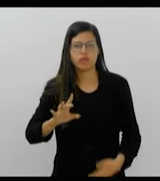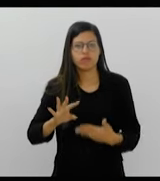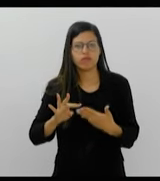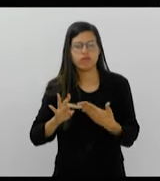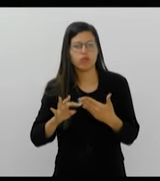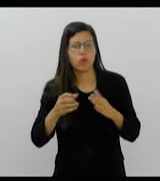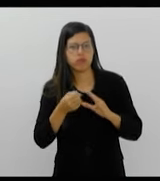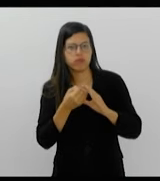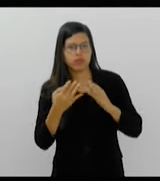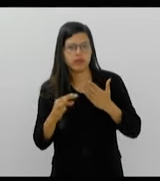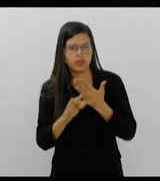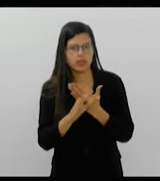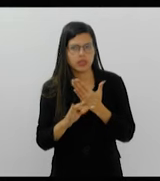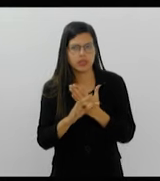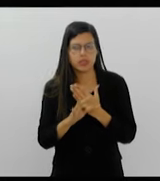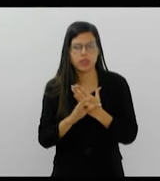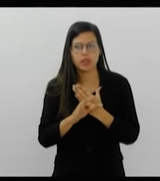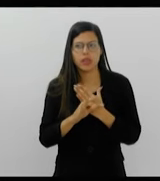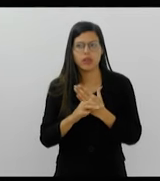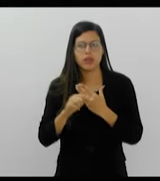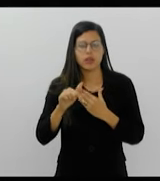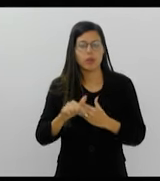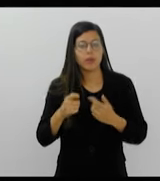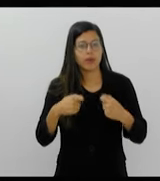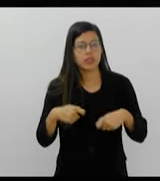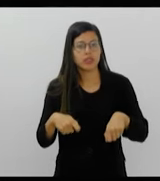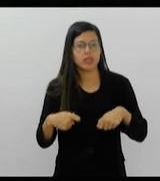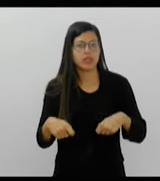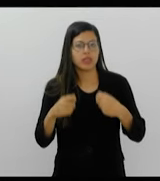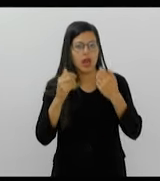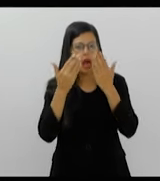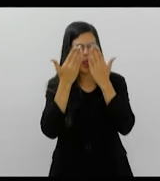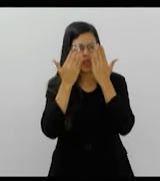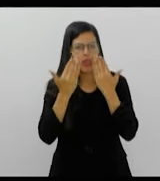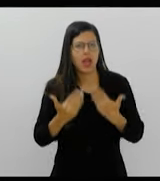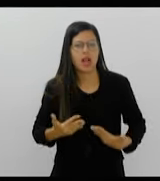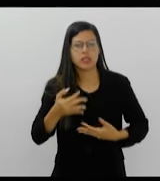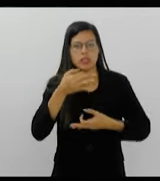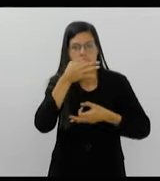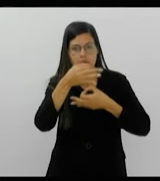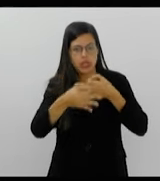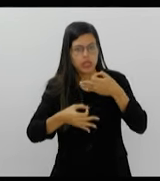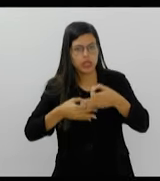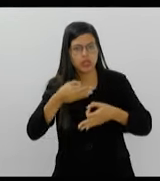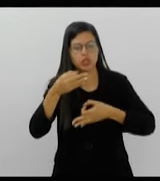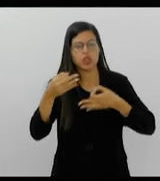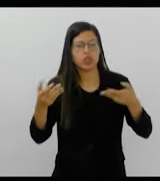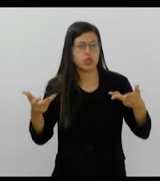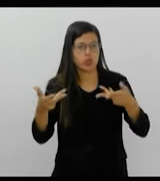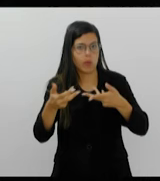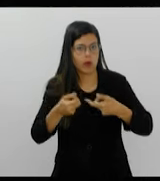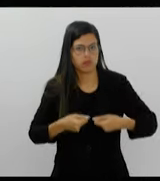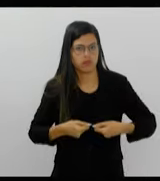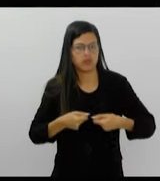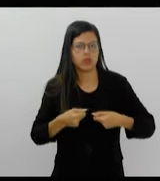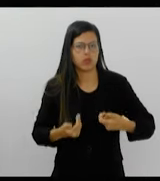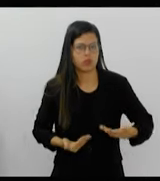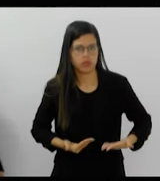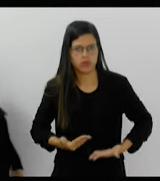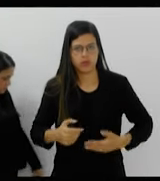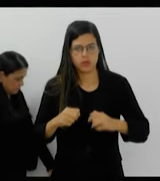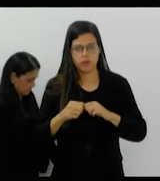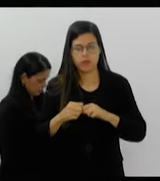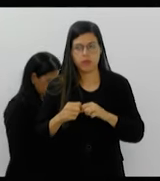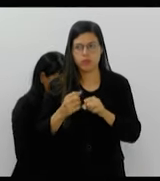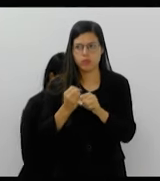financeiros. É necessário uma análise de crítica de eficiência dos serviços prestados ao longo